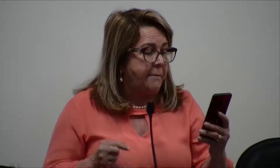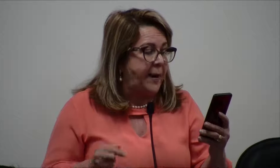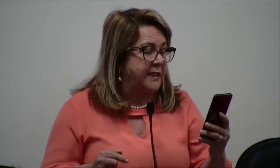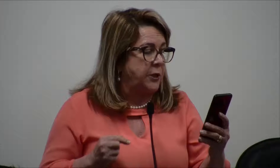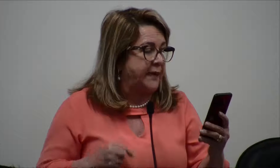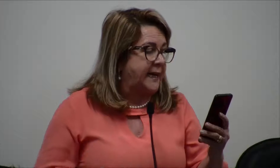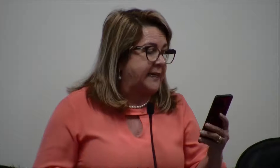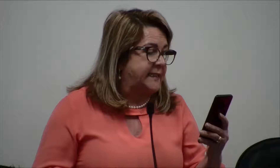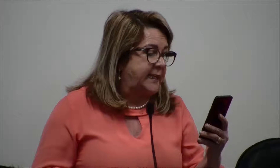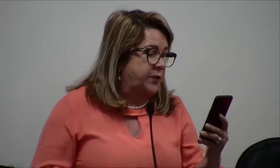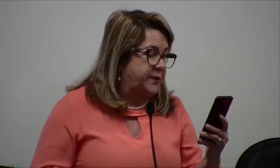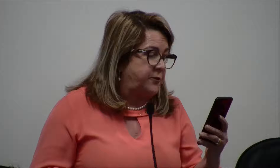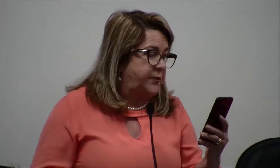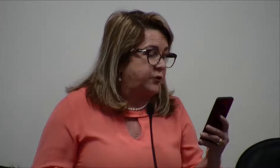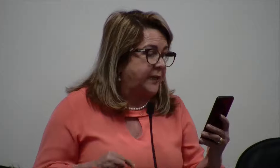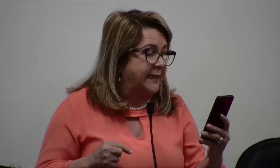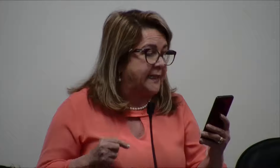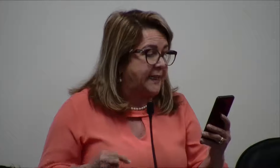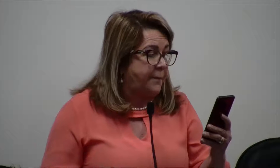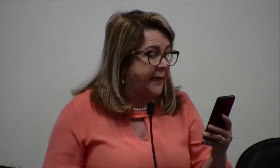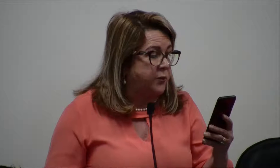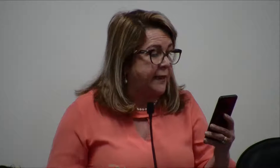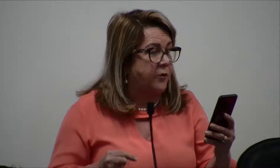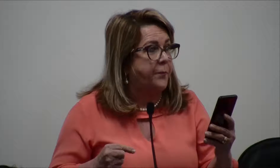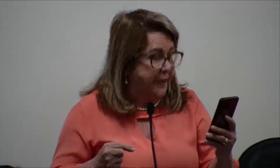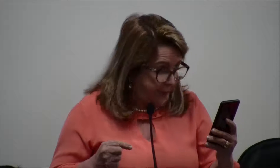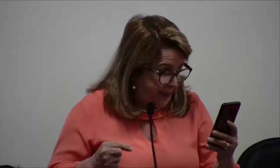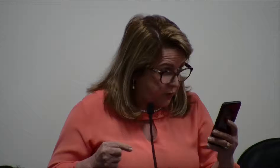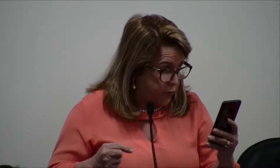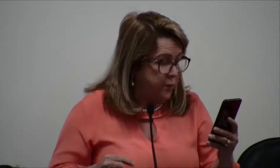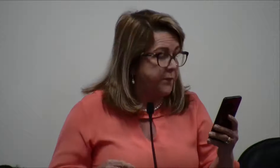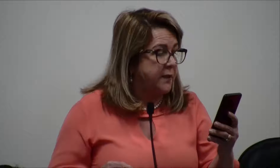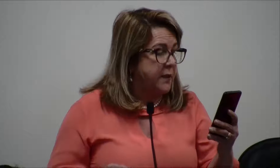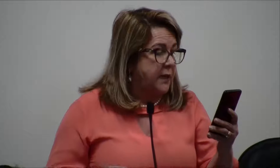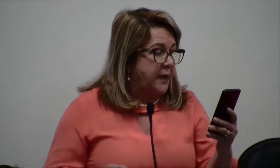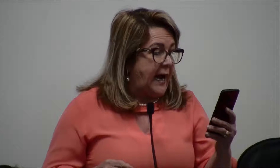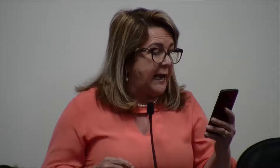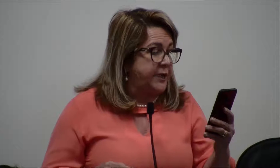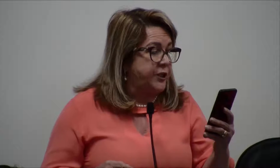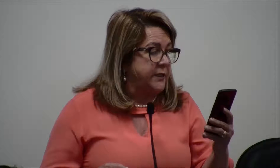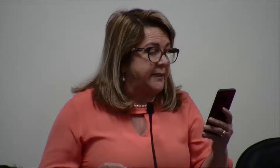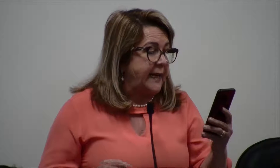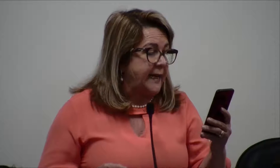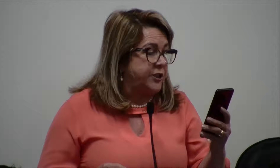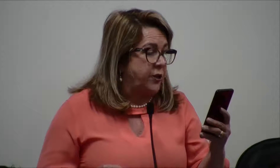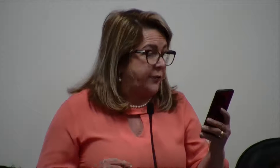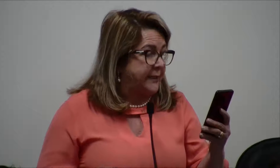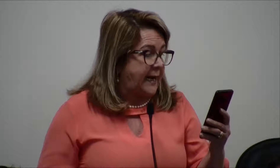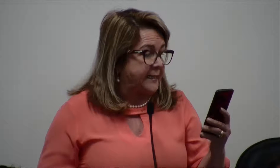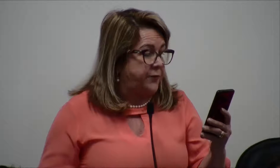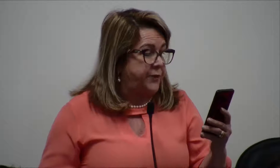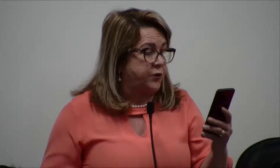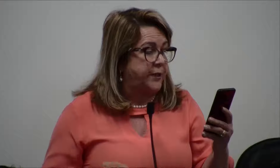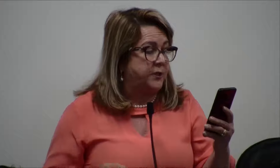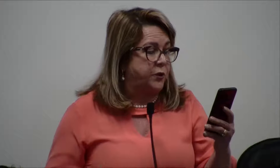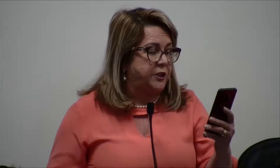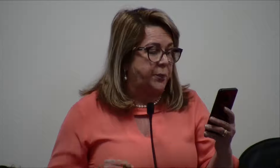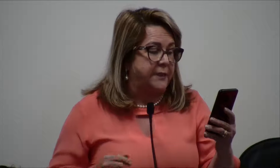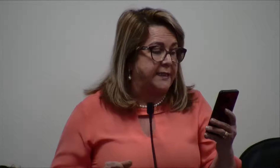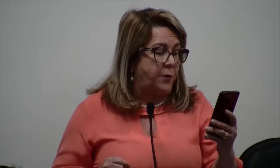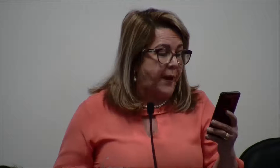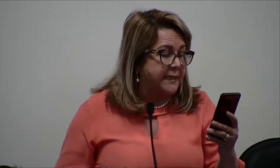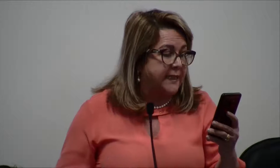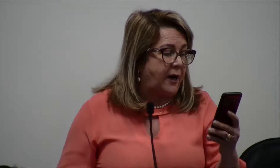Miséria, passam a ter acesso ao serviço de cadastramento e acompanhamento. Além de ofertar serviços de